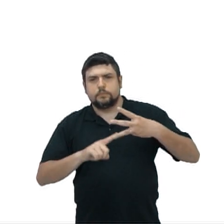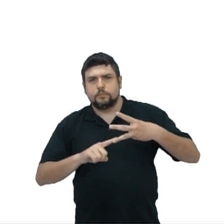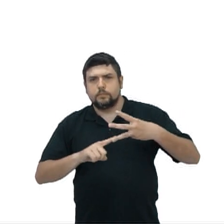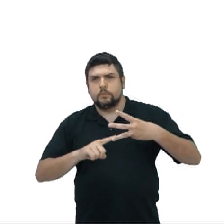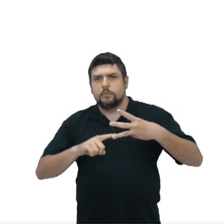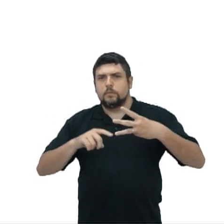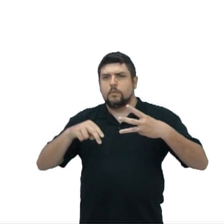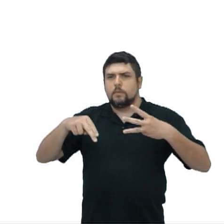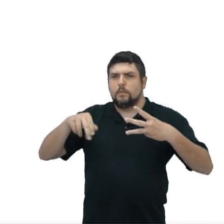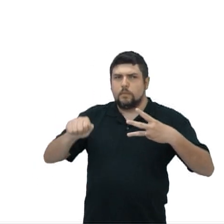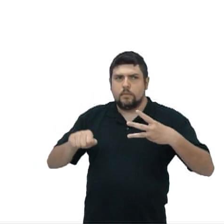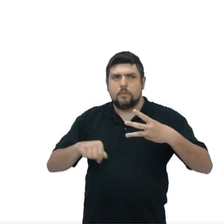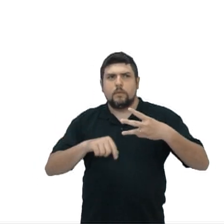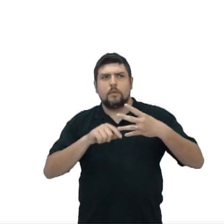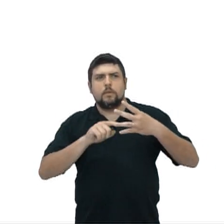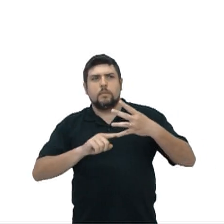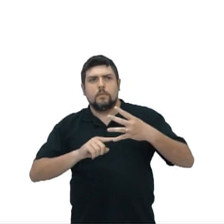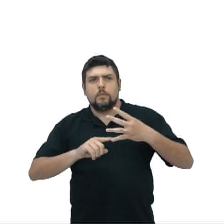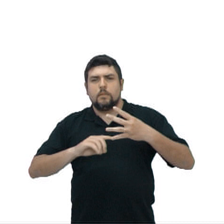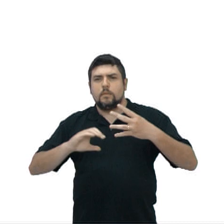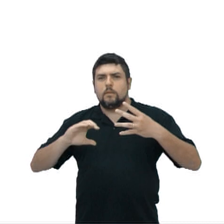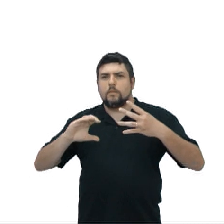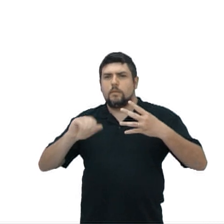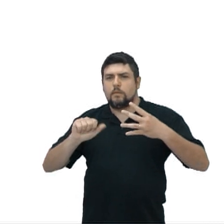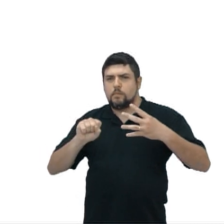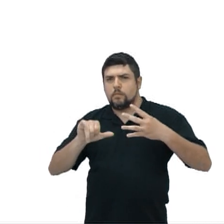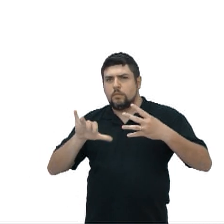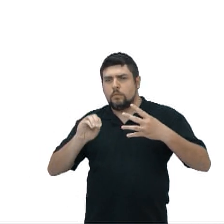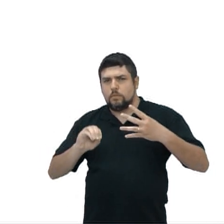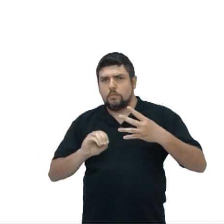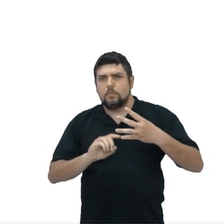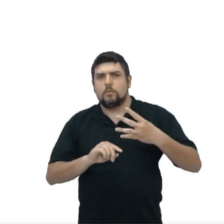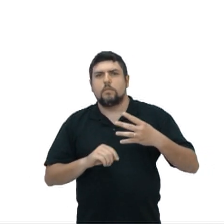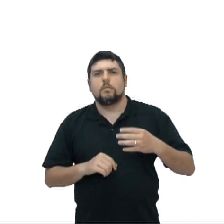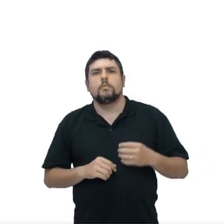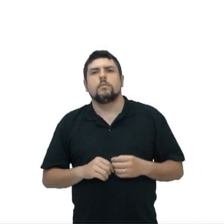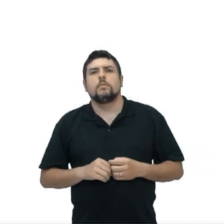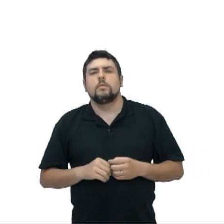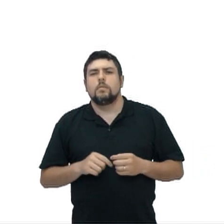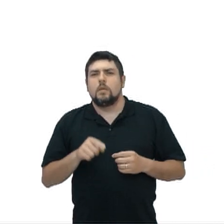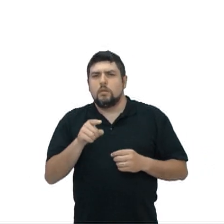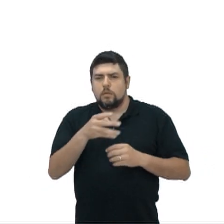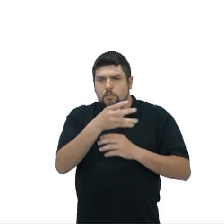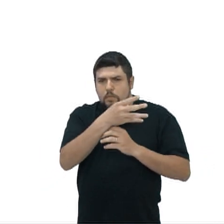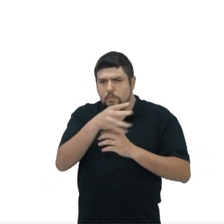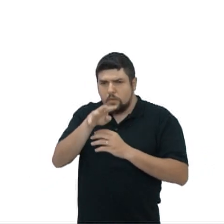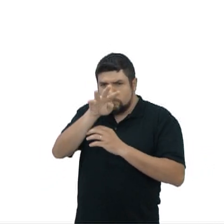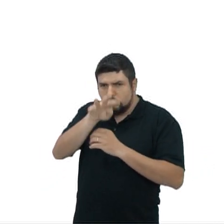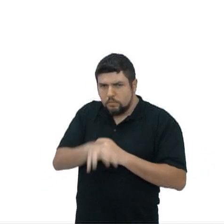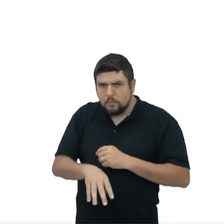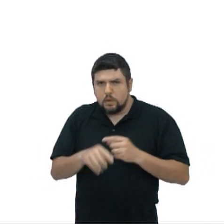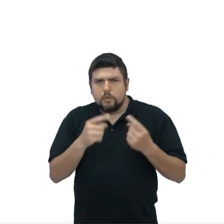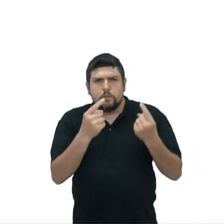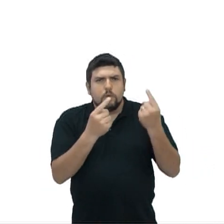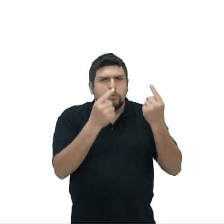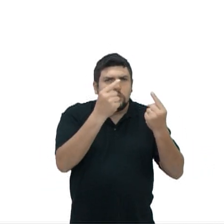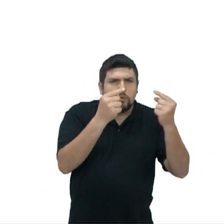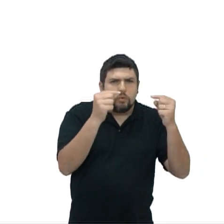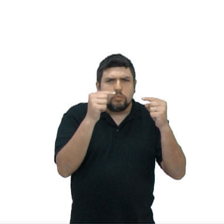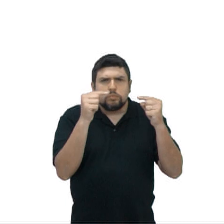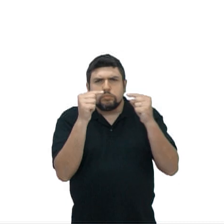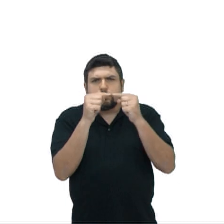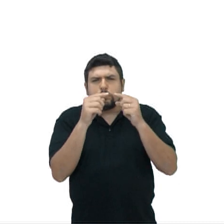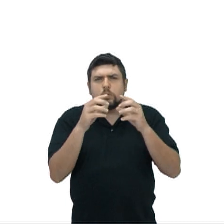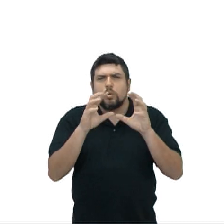sódio e cálcio. Para fazer essas ligações, consulte a tabela periódica para ver em qual família eles estão para